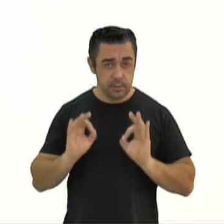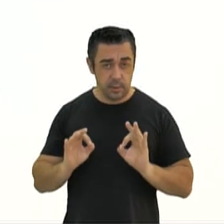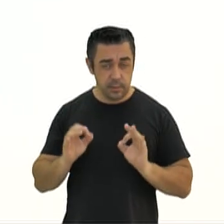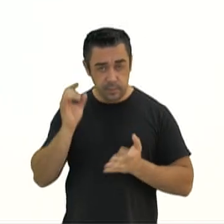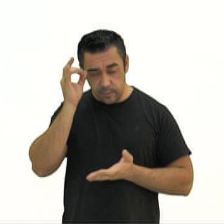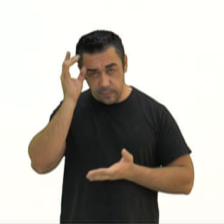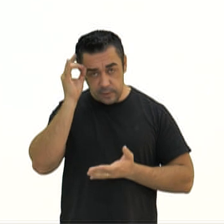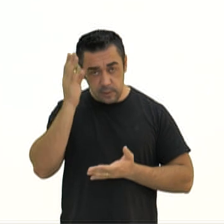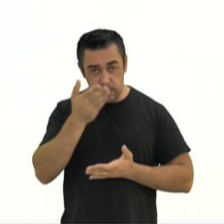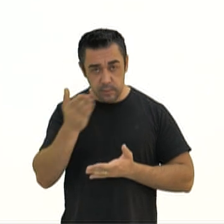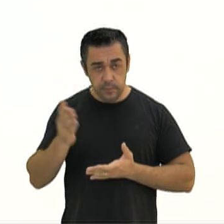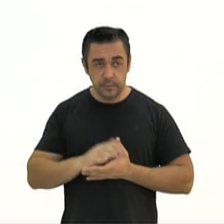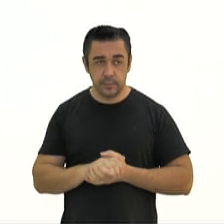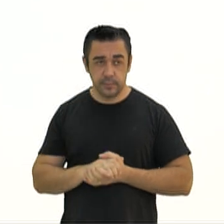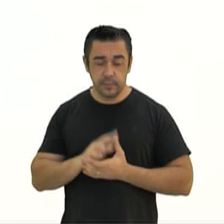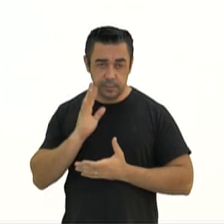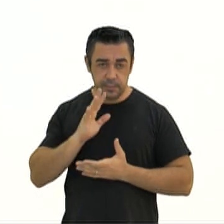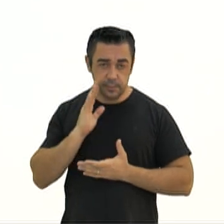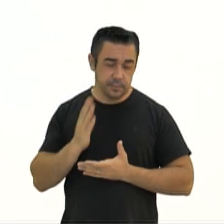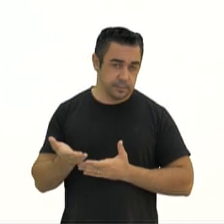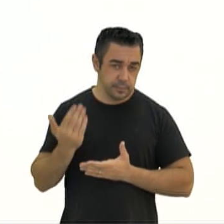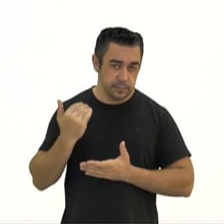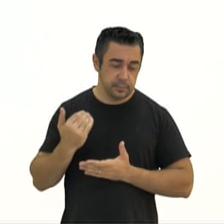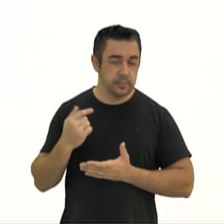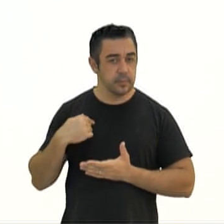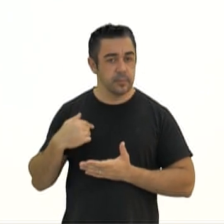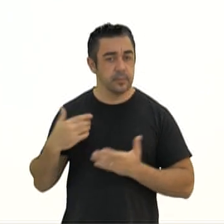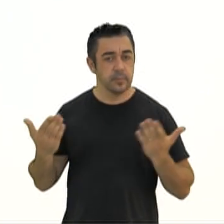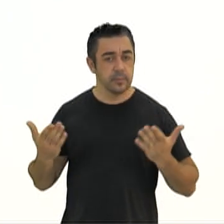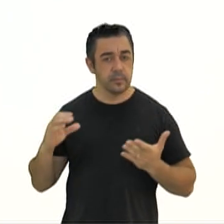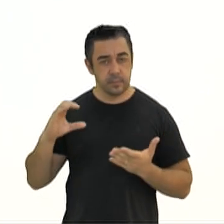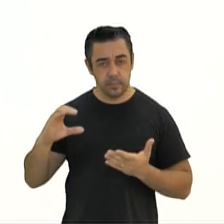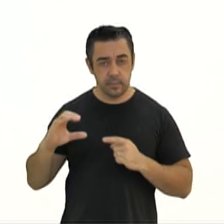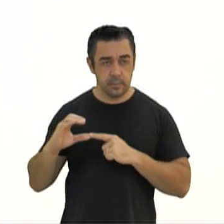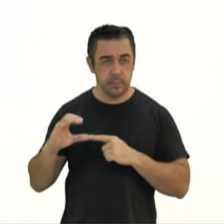facilitar. Legal? Muito bem, então vamos para o item C.